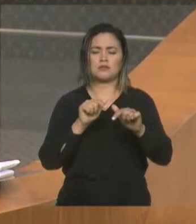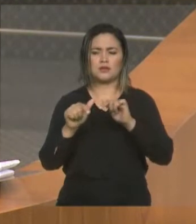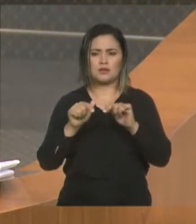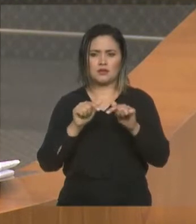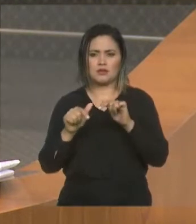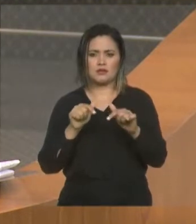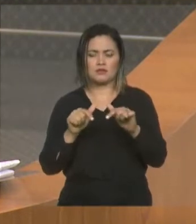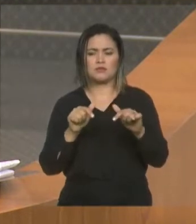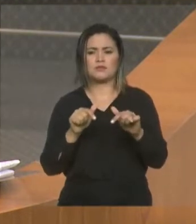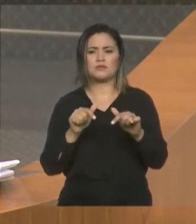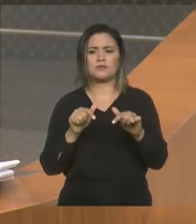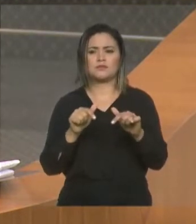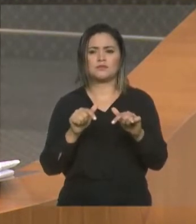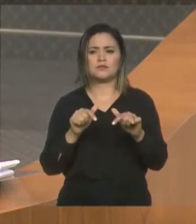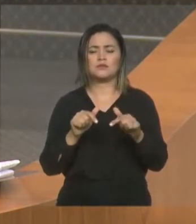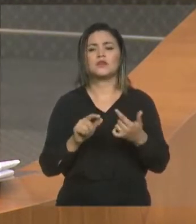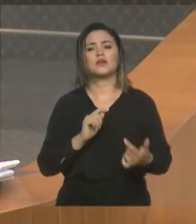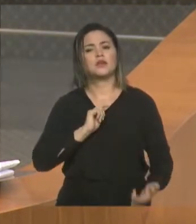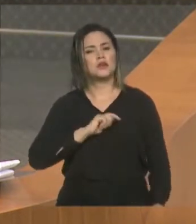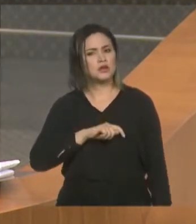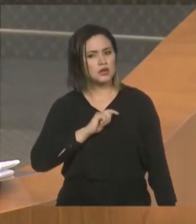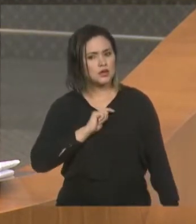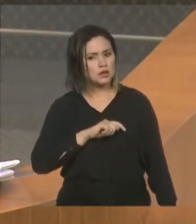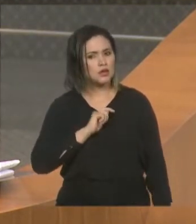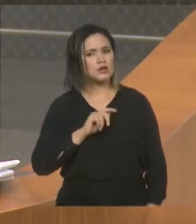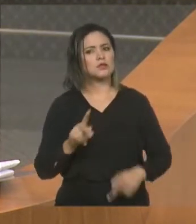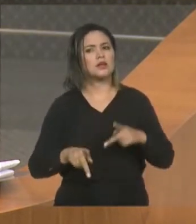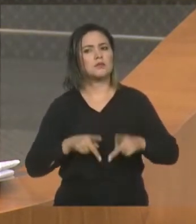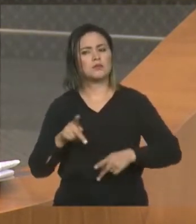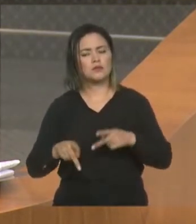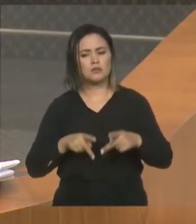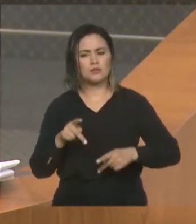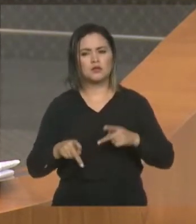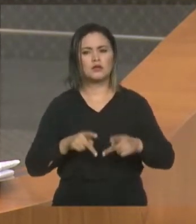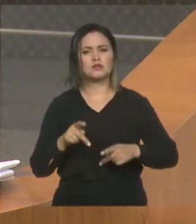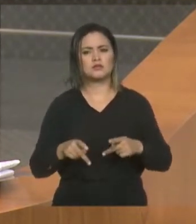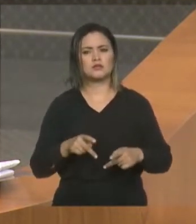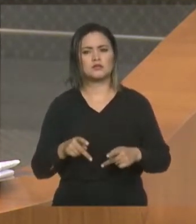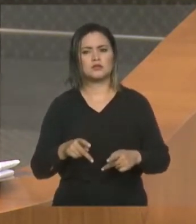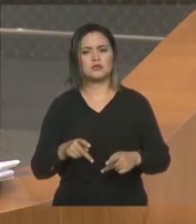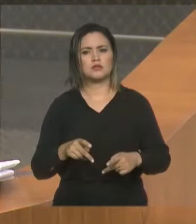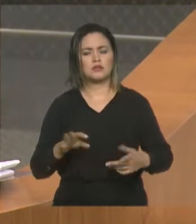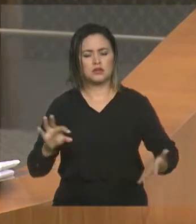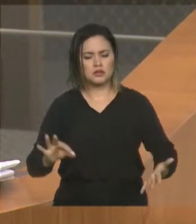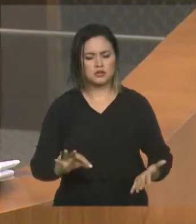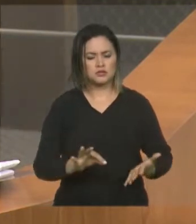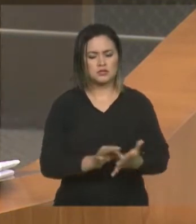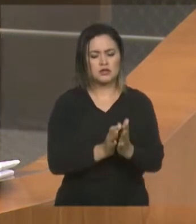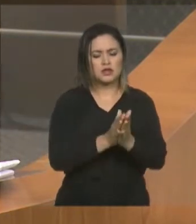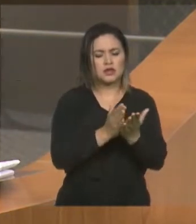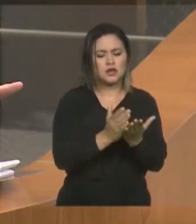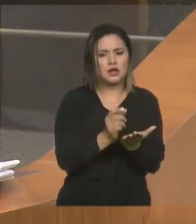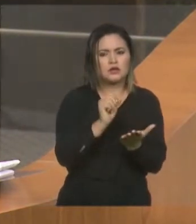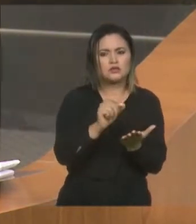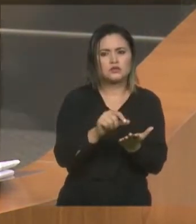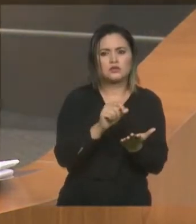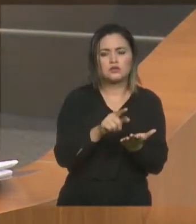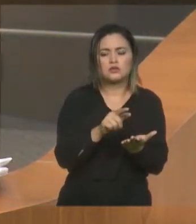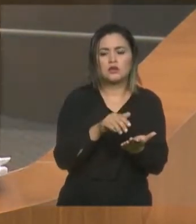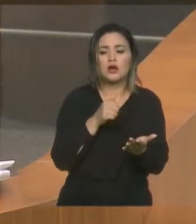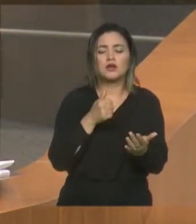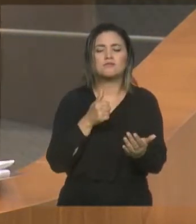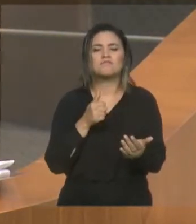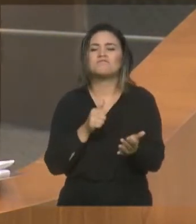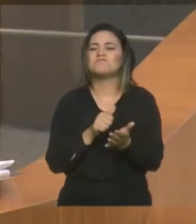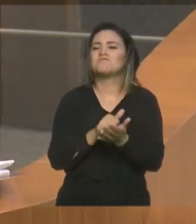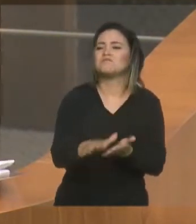presidente, sei lá o quê, do MCE. Quando assina a carteira, exonera e depois a pessoa entra na justiça. E veja aqui o